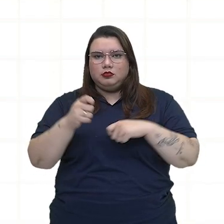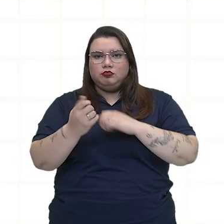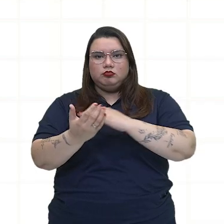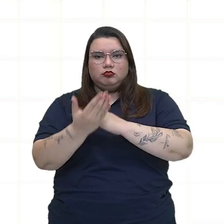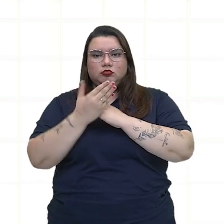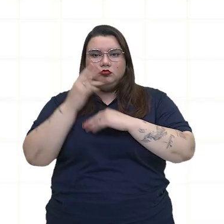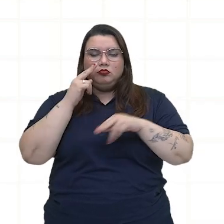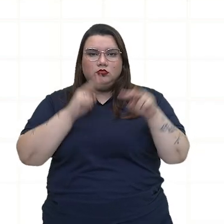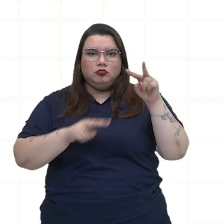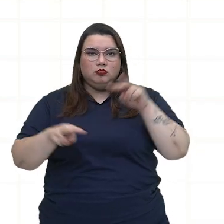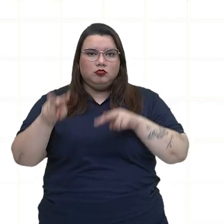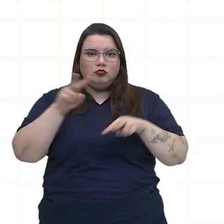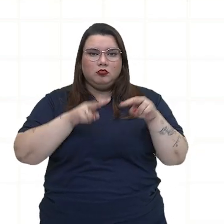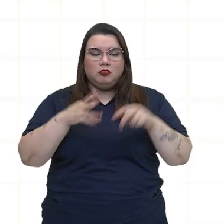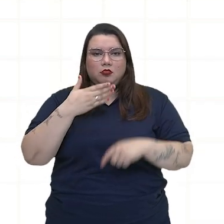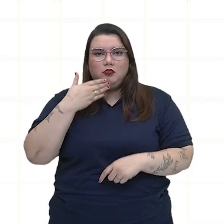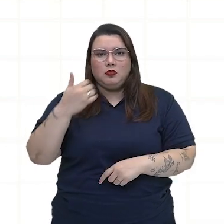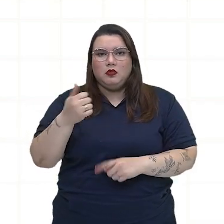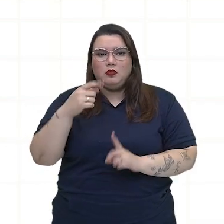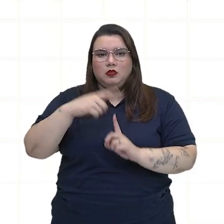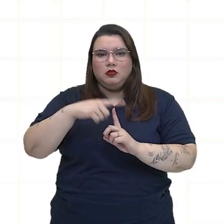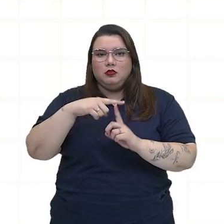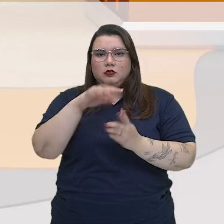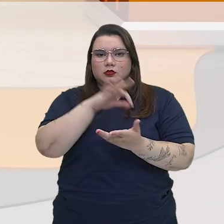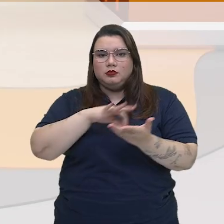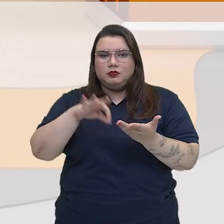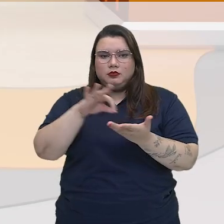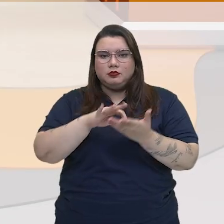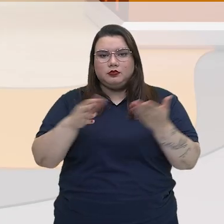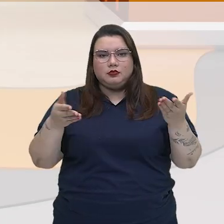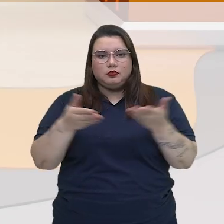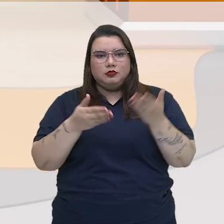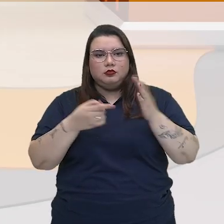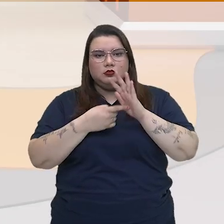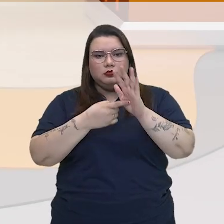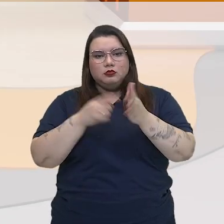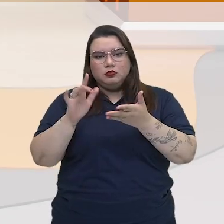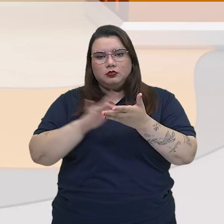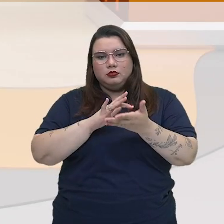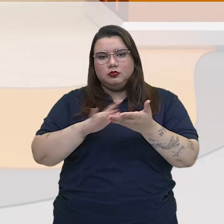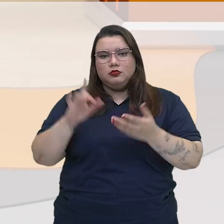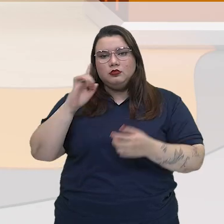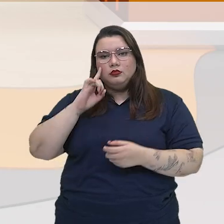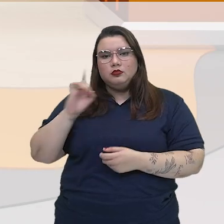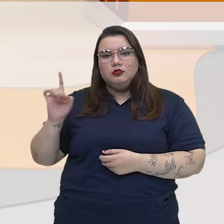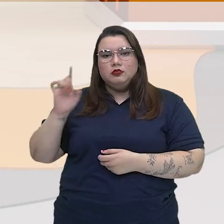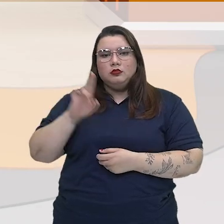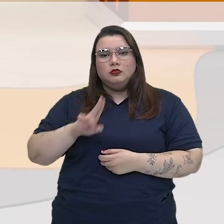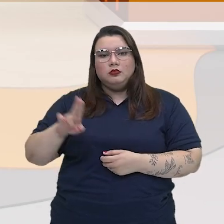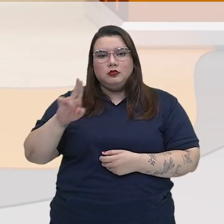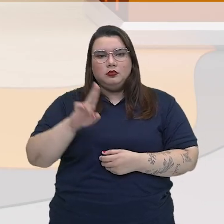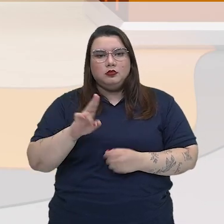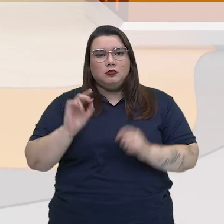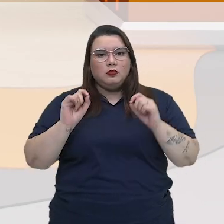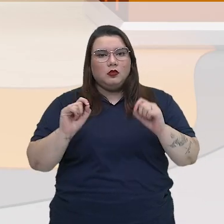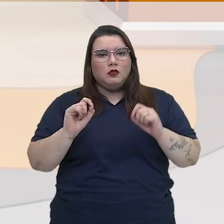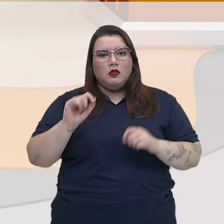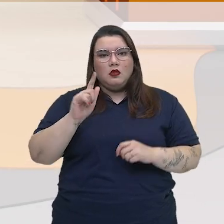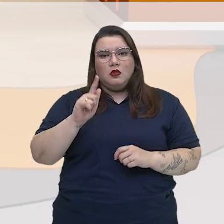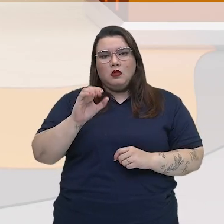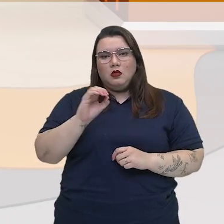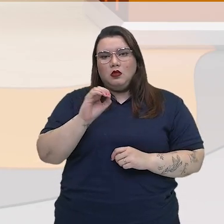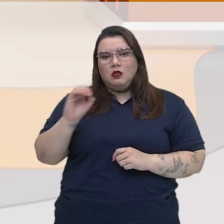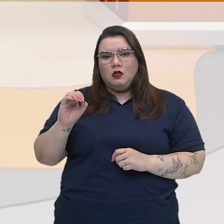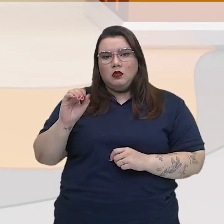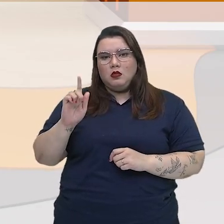a enxergar esse tipo de mapa e eu, através aqui do tablet, vou utilizar o Google Maps, que